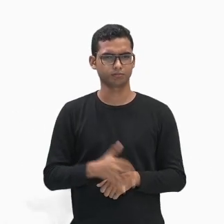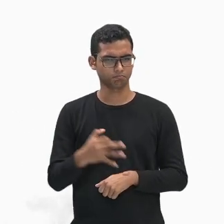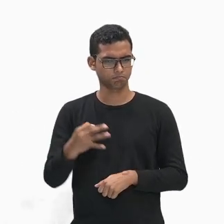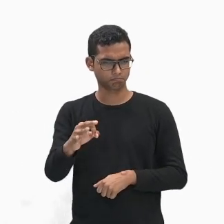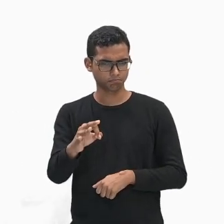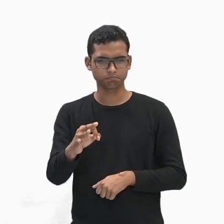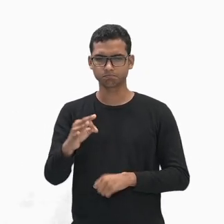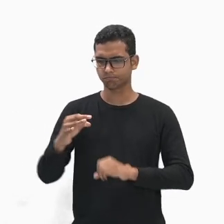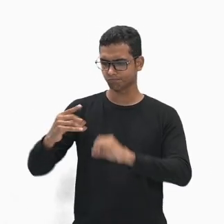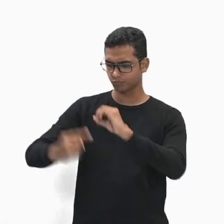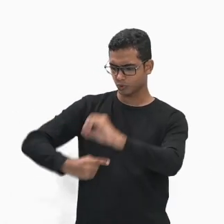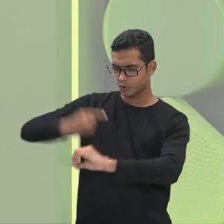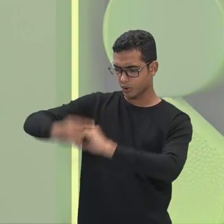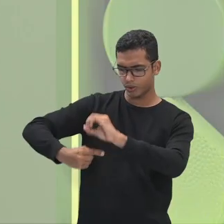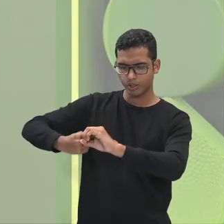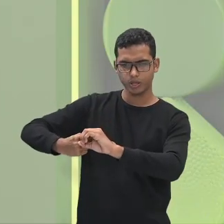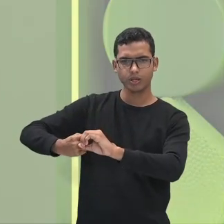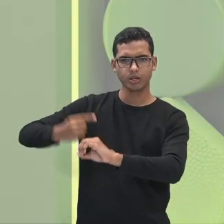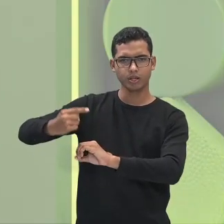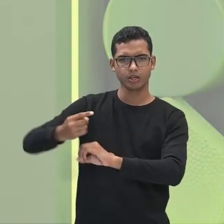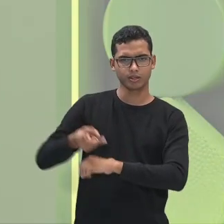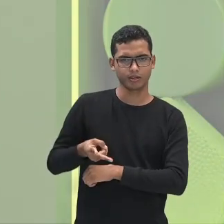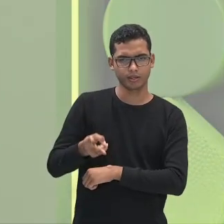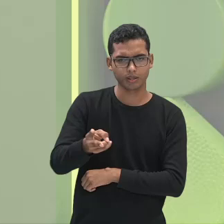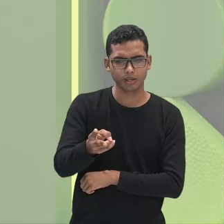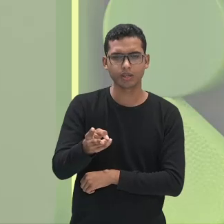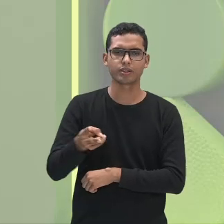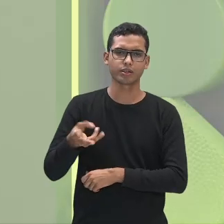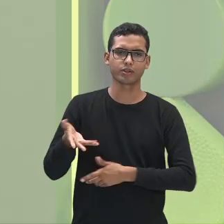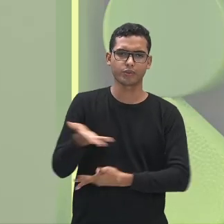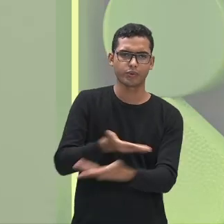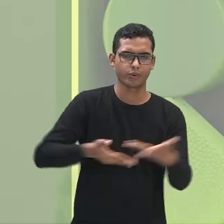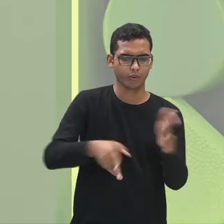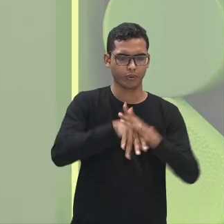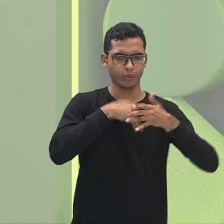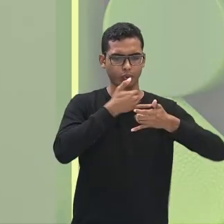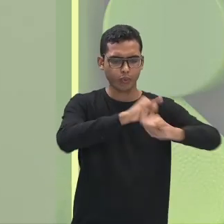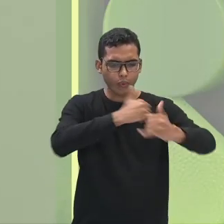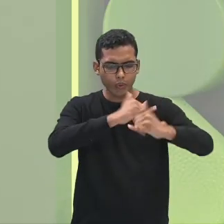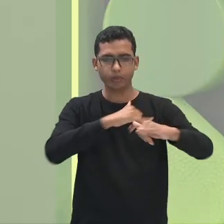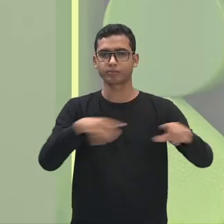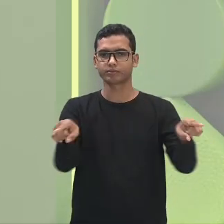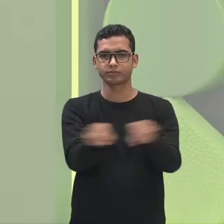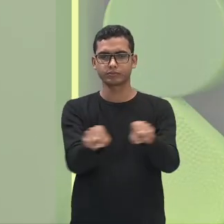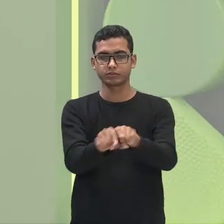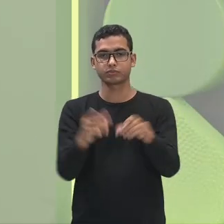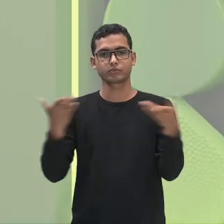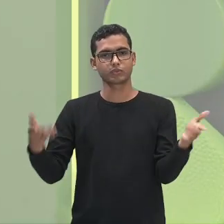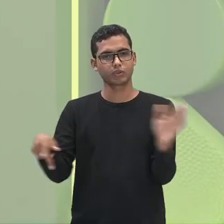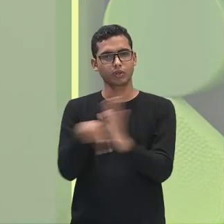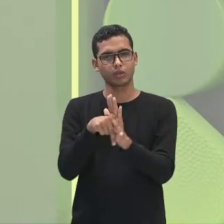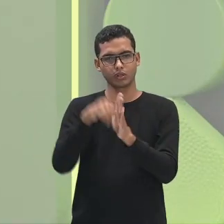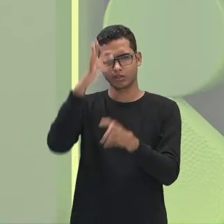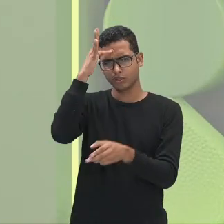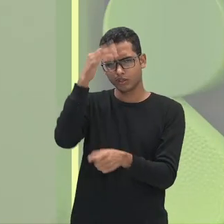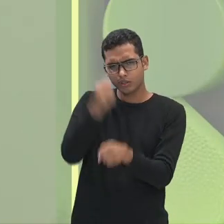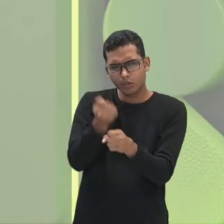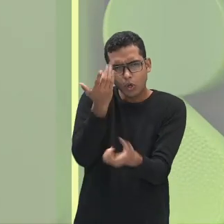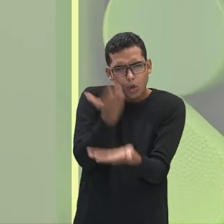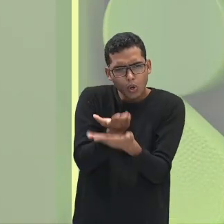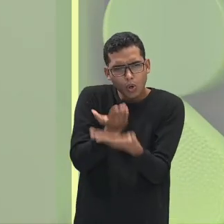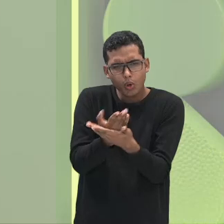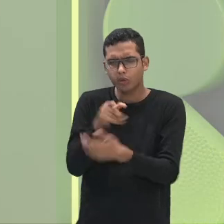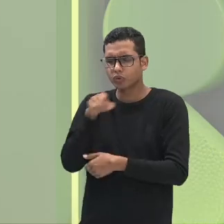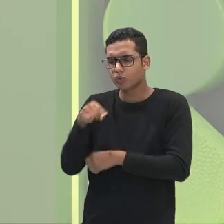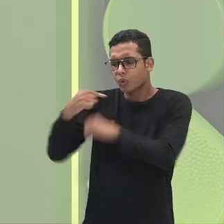como o átomo faz parte também envolvida aí com a eletricidade. Só que a física ela não vai estudar o